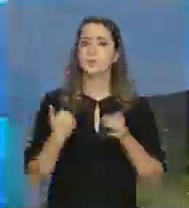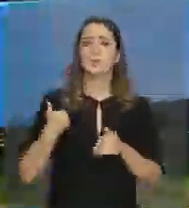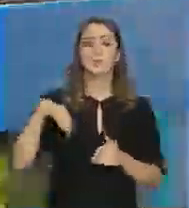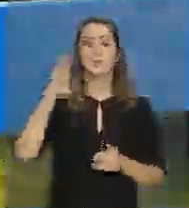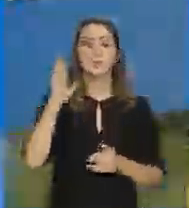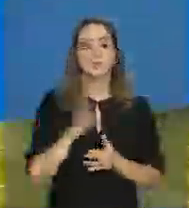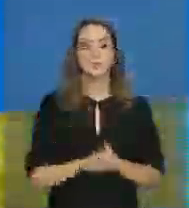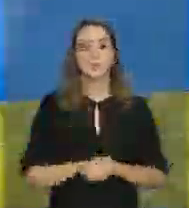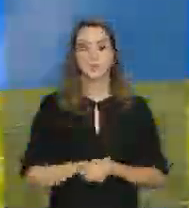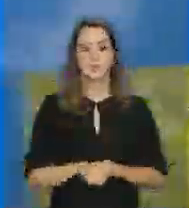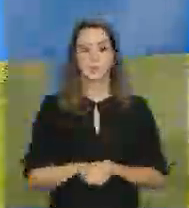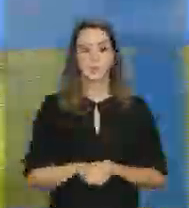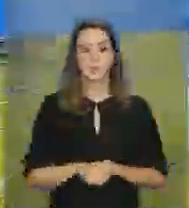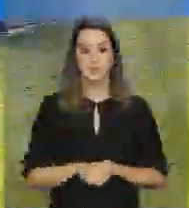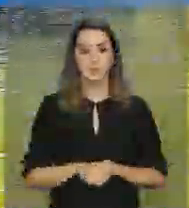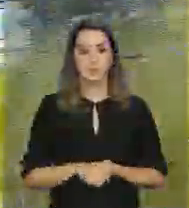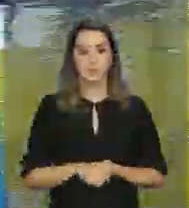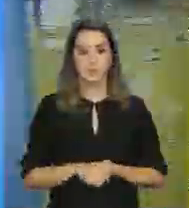alunos.